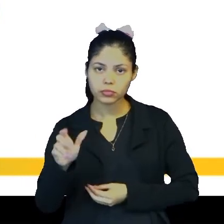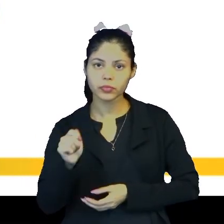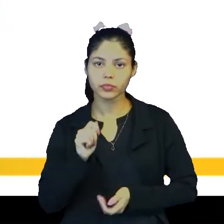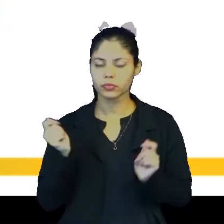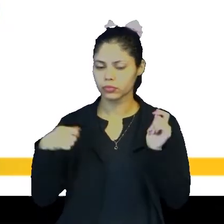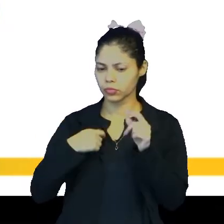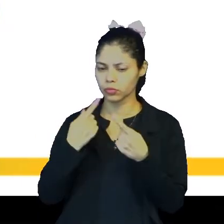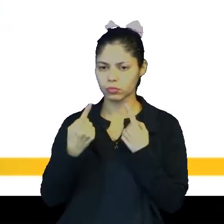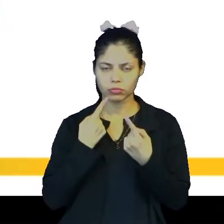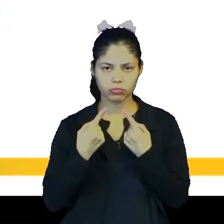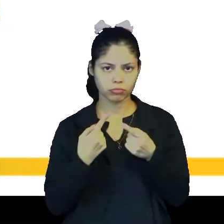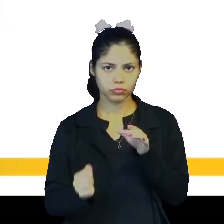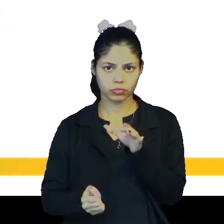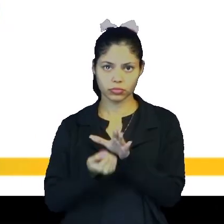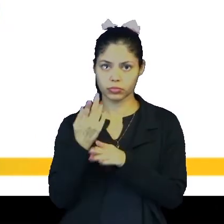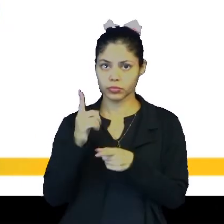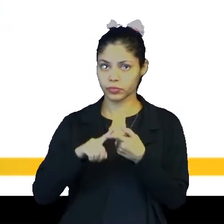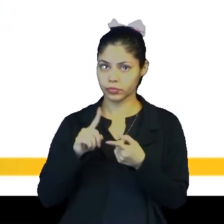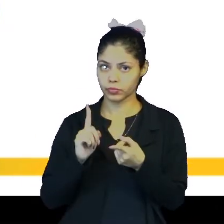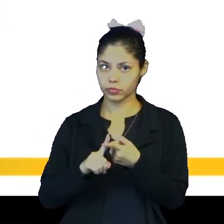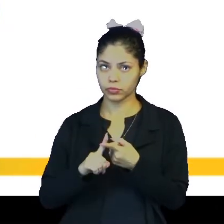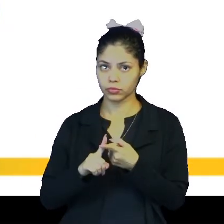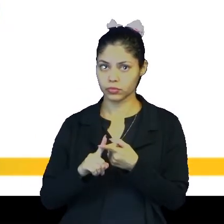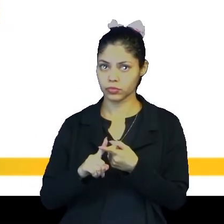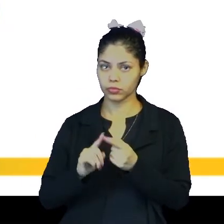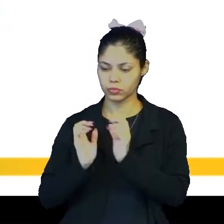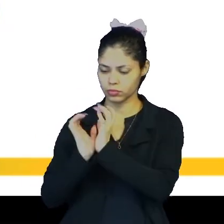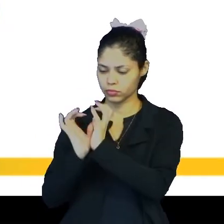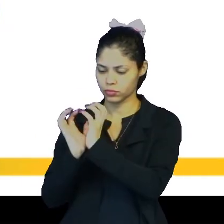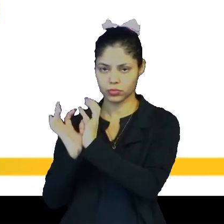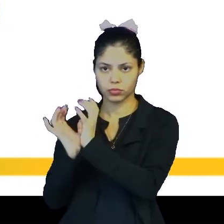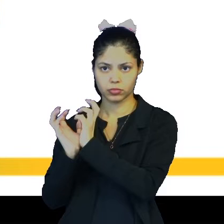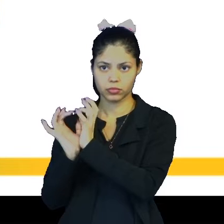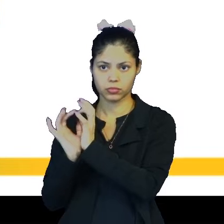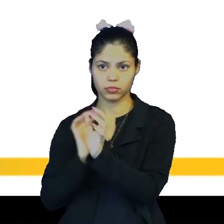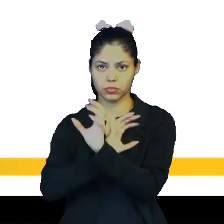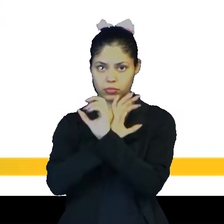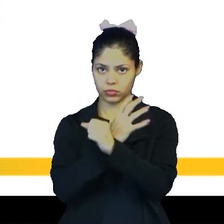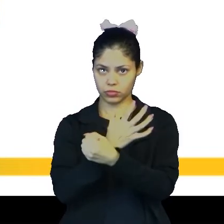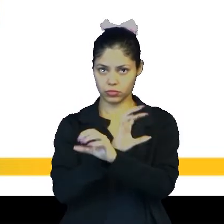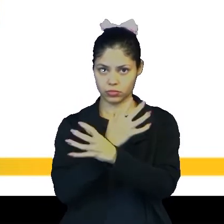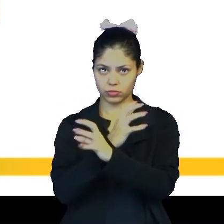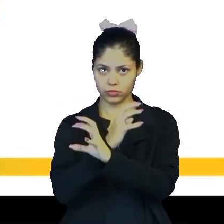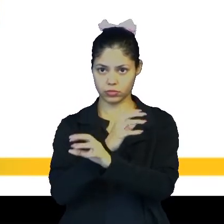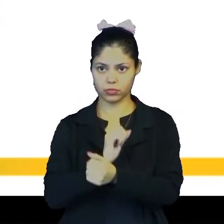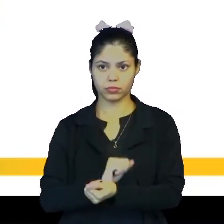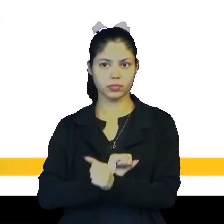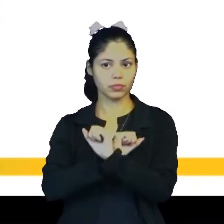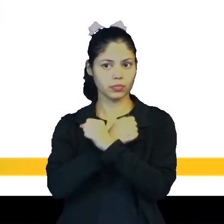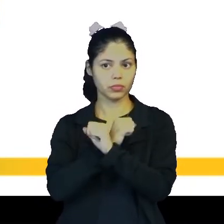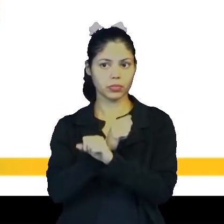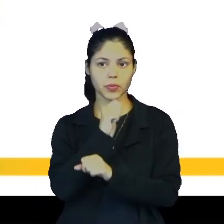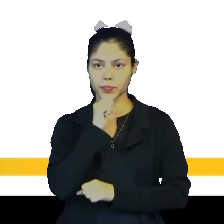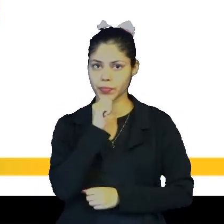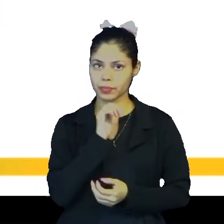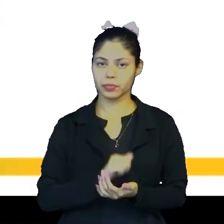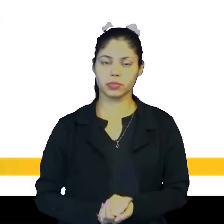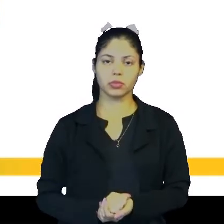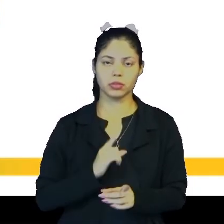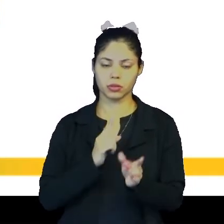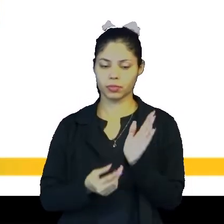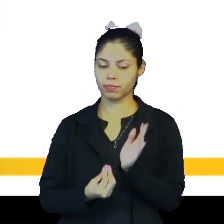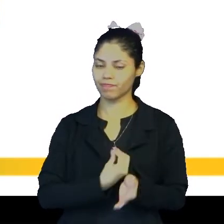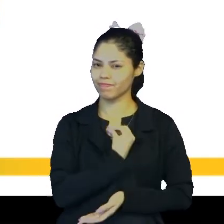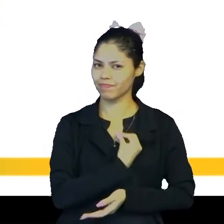Essa discussão surgiu porque os crânios e ossadas encontrados na região de Lagoa Santa, em Minas Gerais,